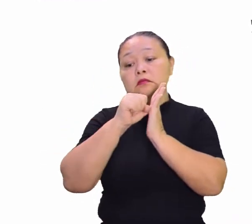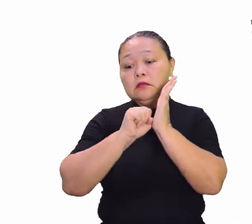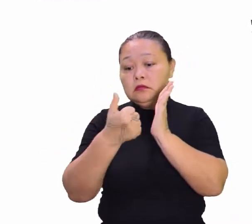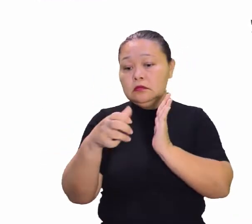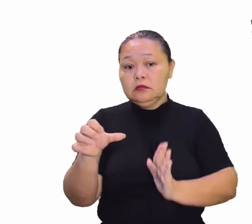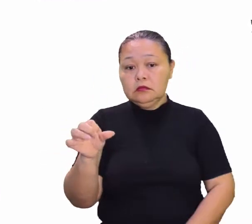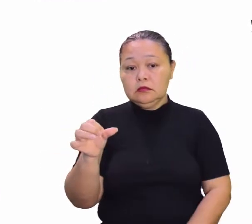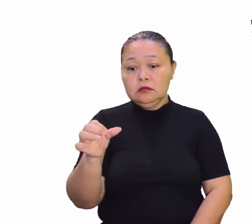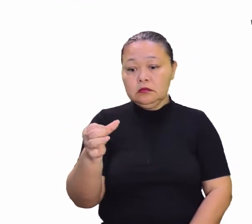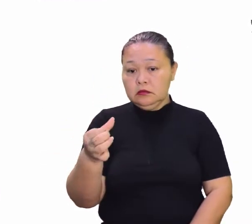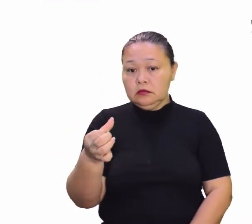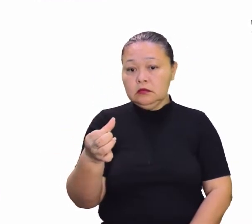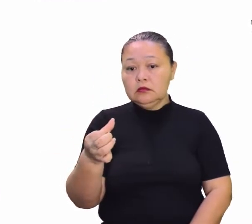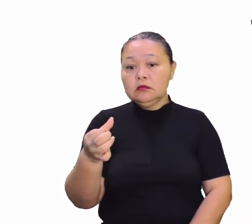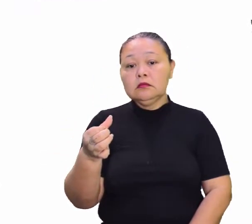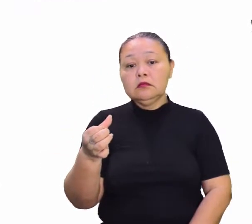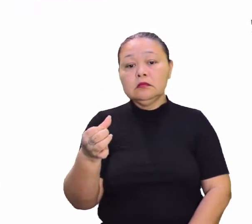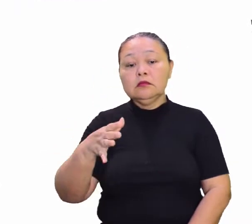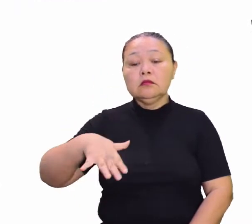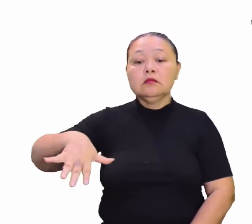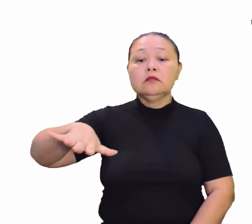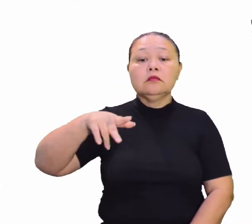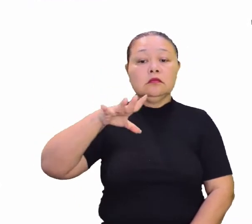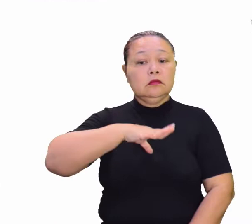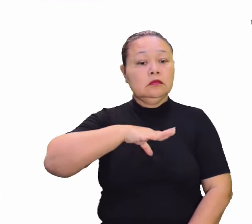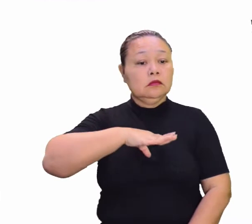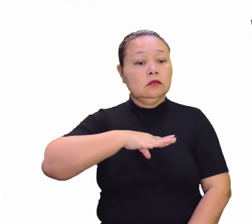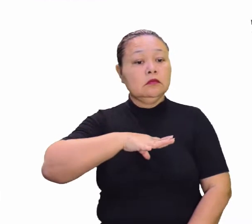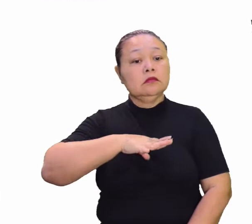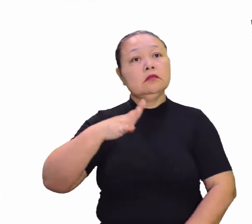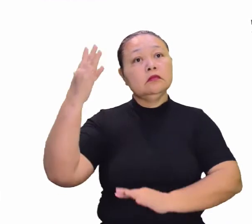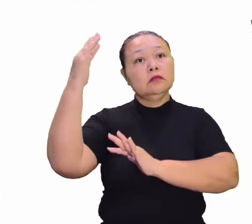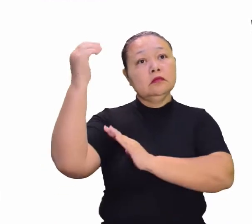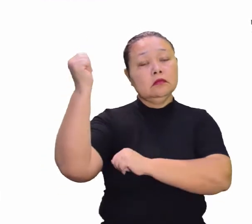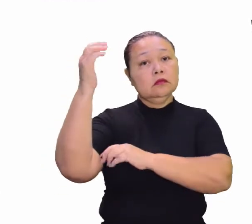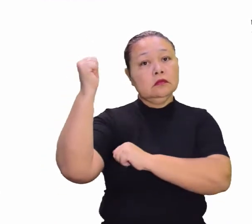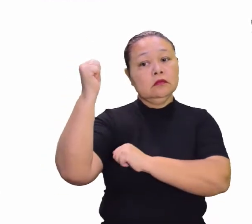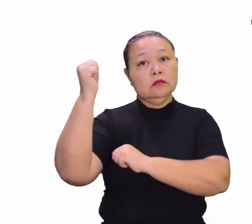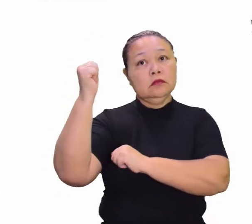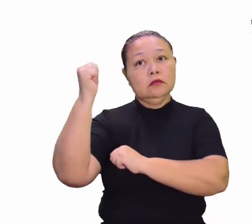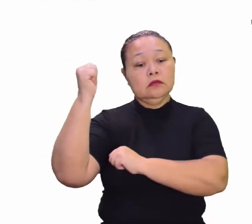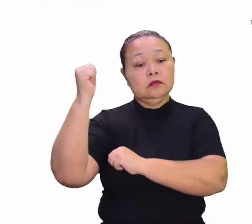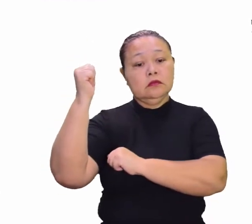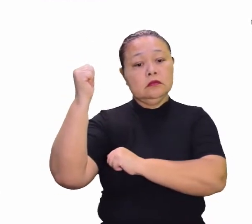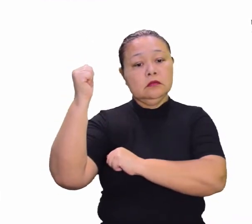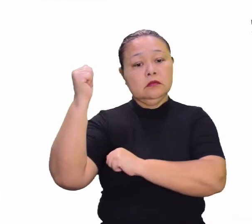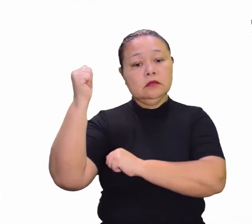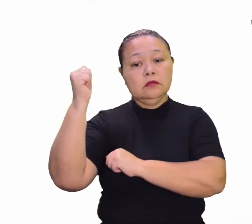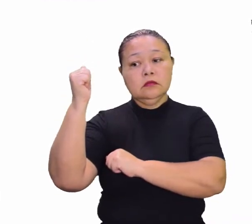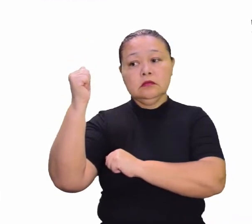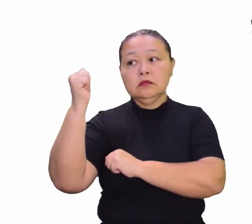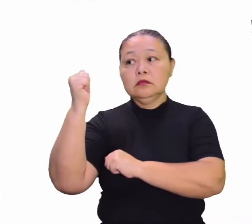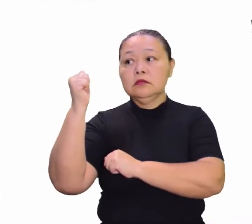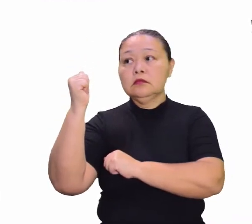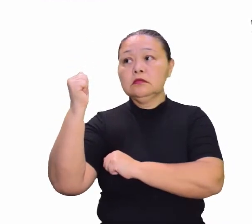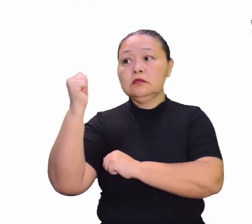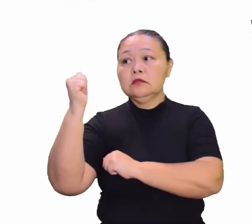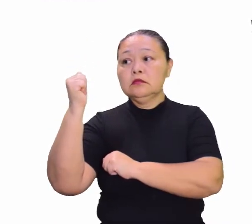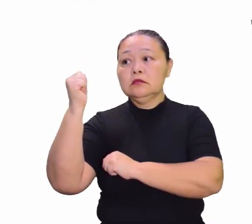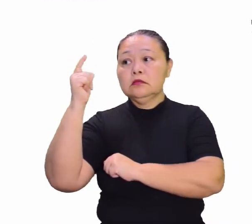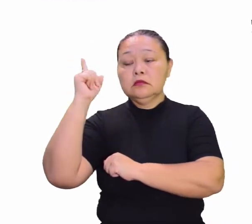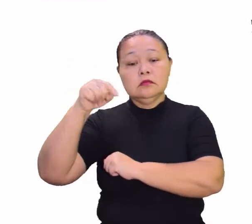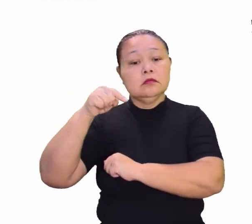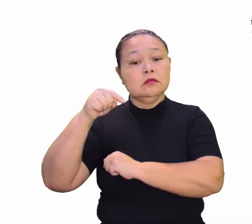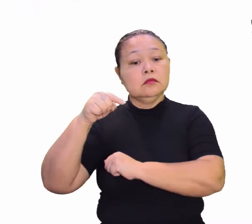XVI. Sobretudo com os portugueses e os espanhóis, que eram